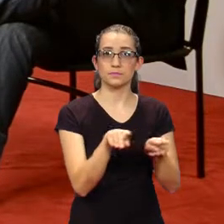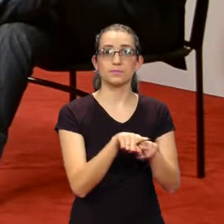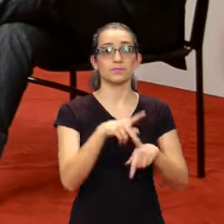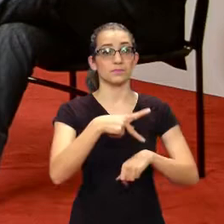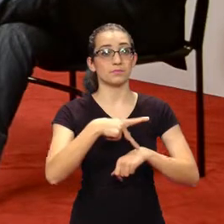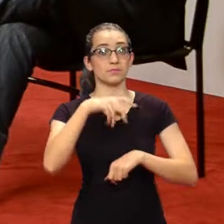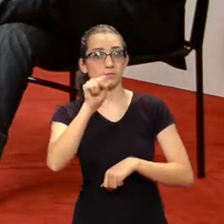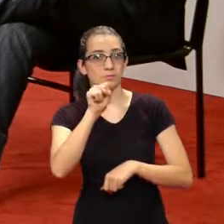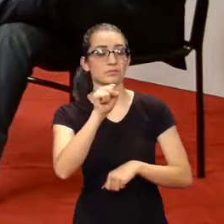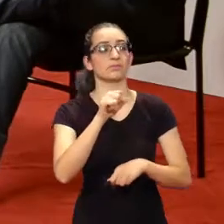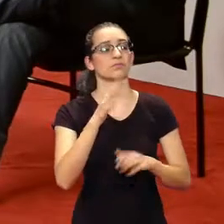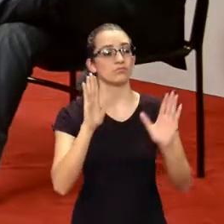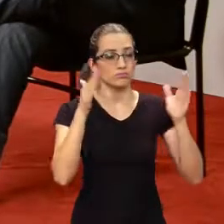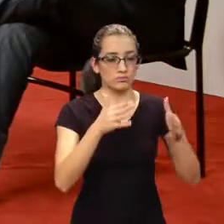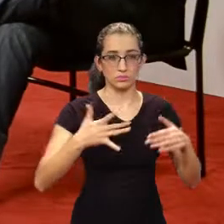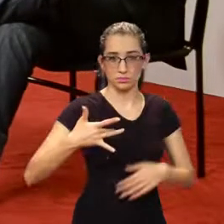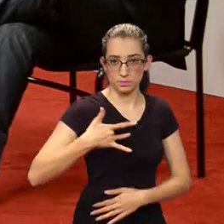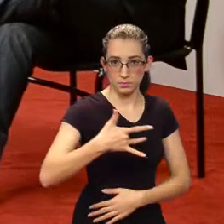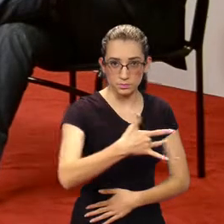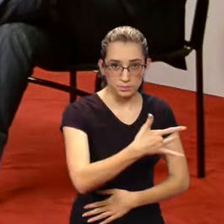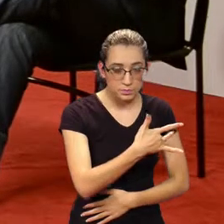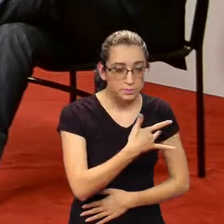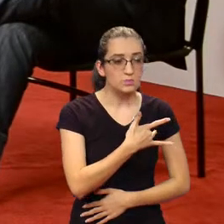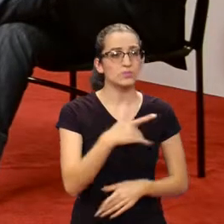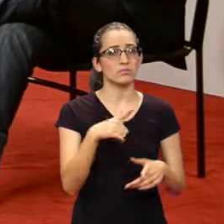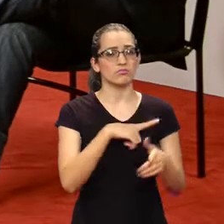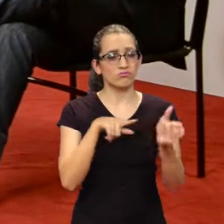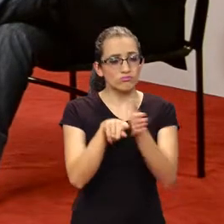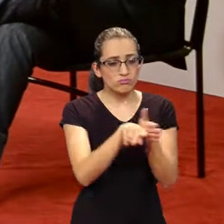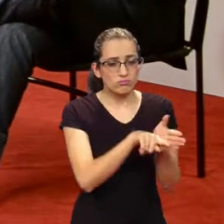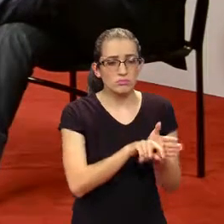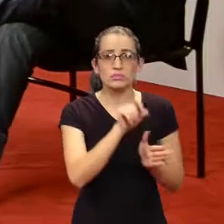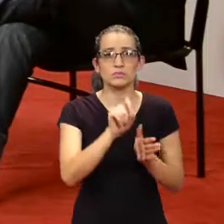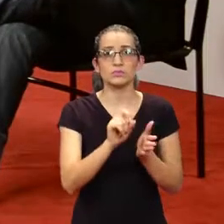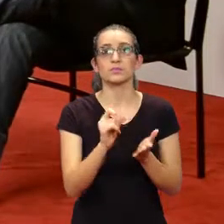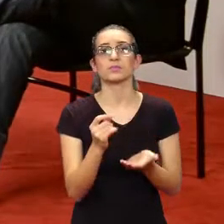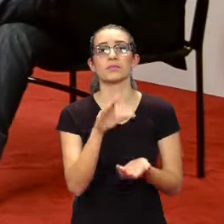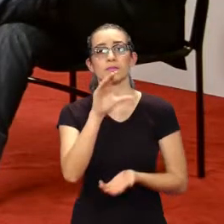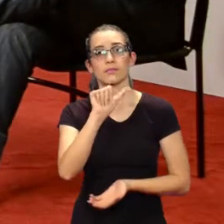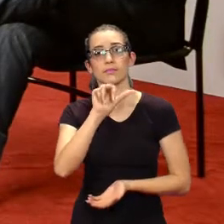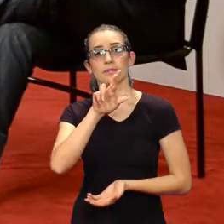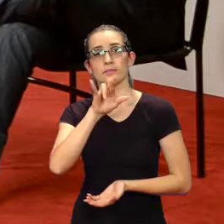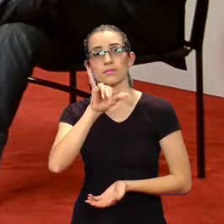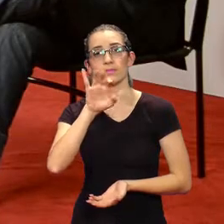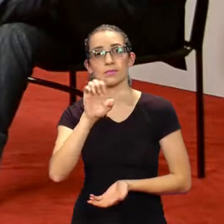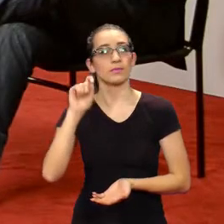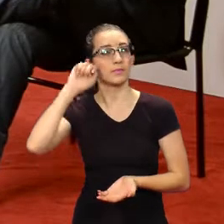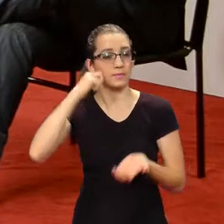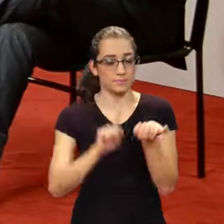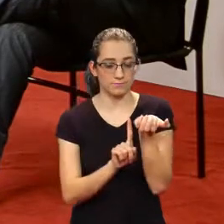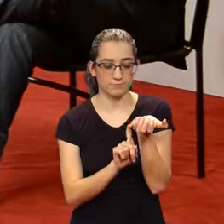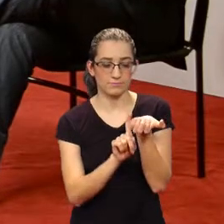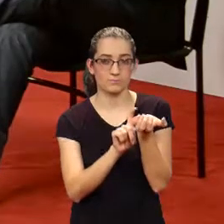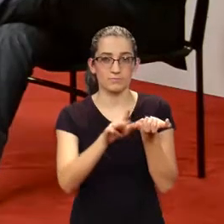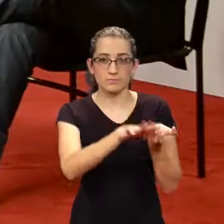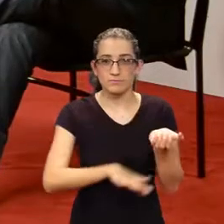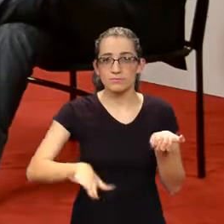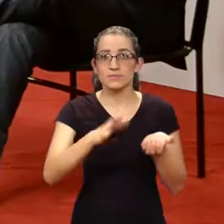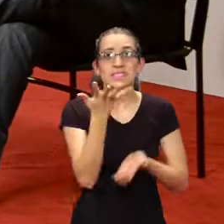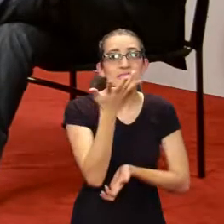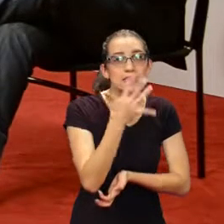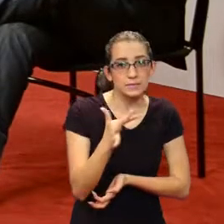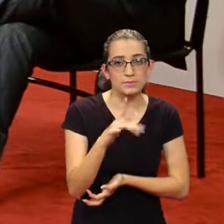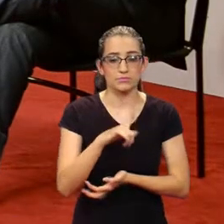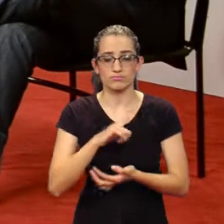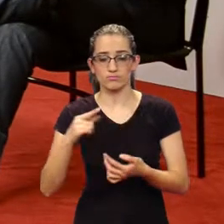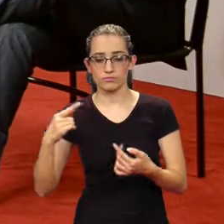programa de pós-graduação em promoção da saúde e, entre outros, pesquisa o tema cárie precoce da infância e fatores